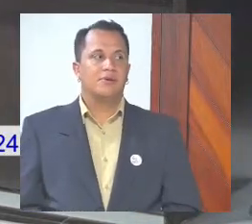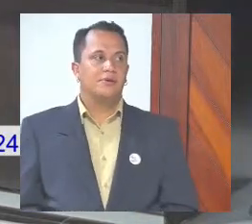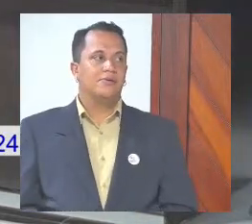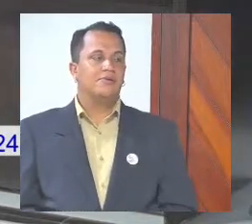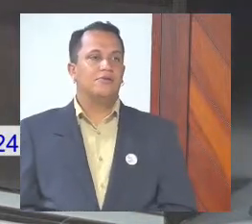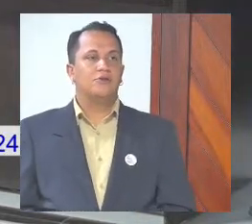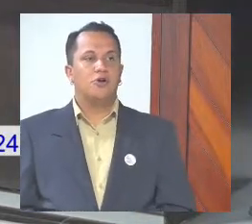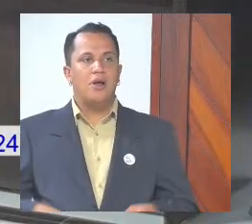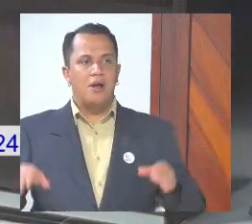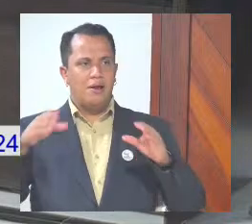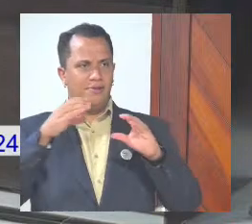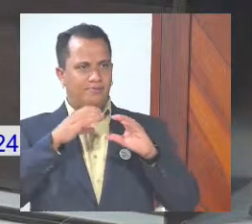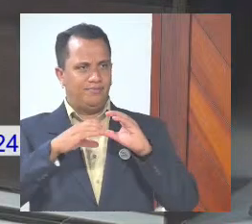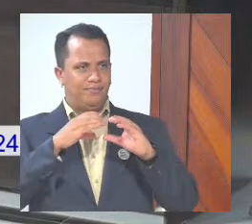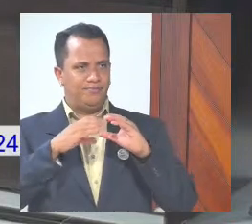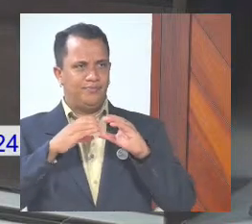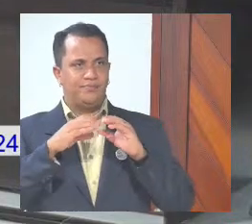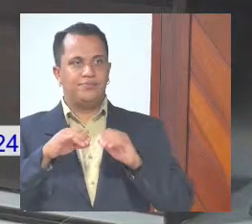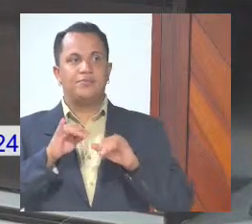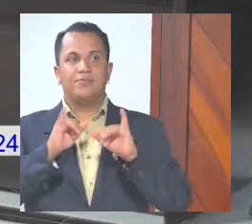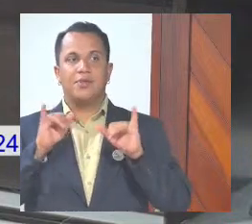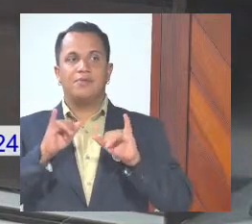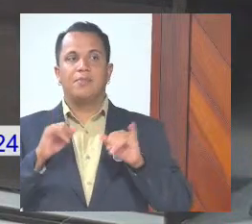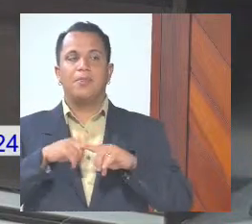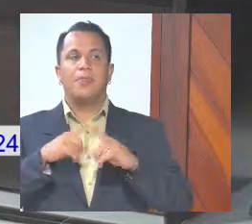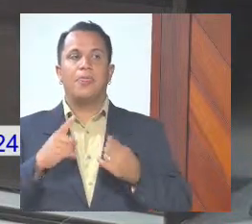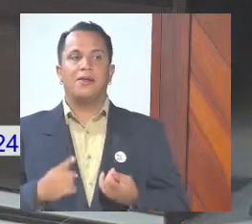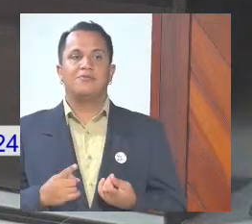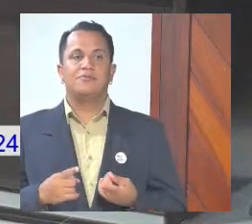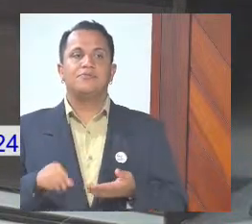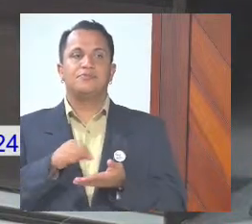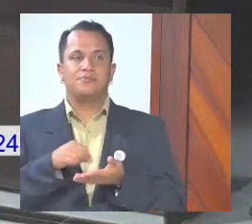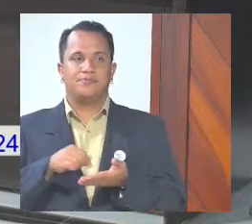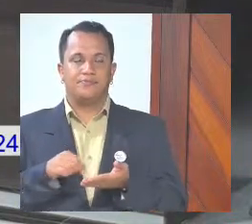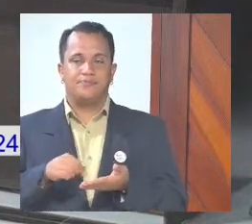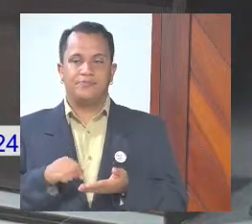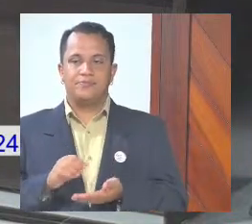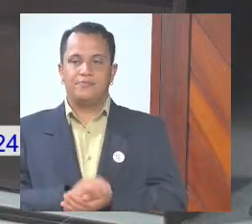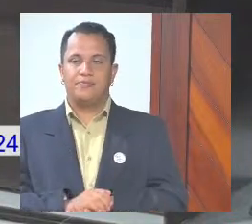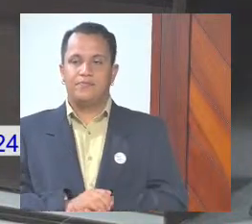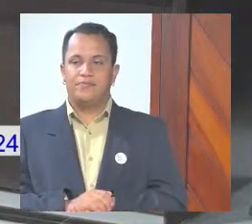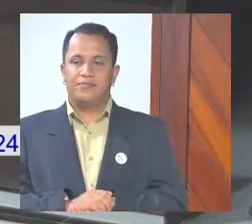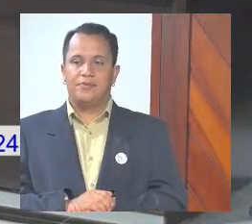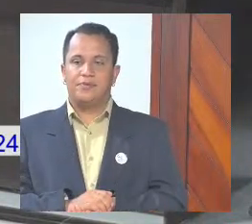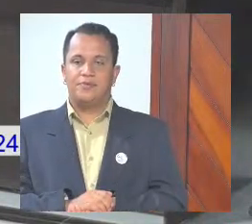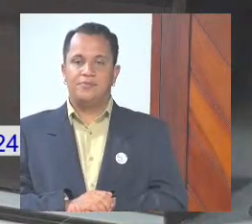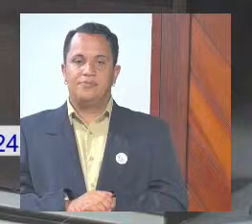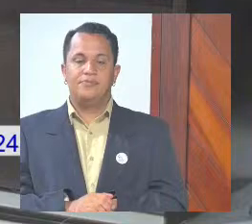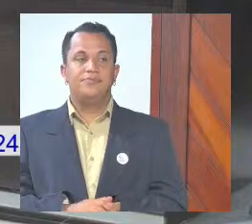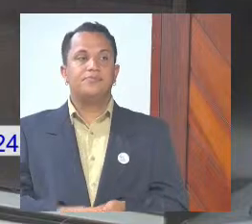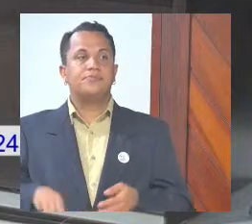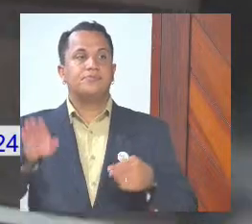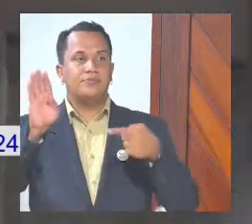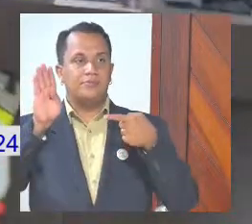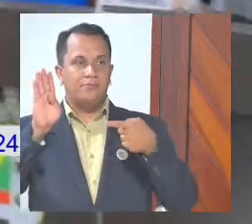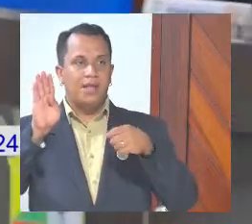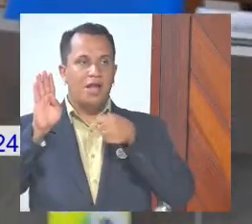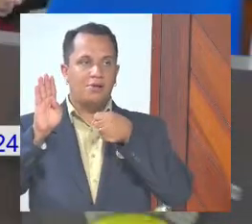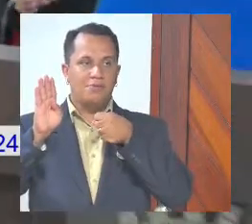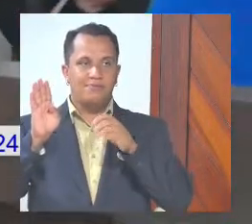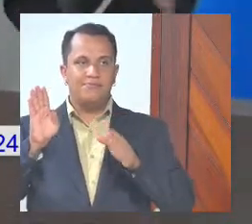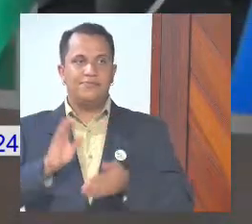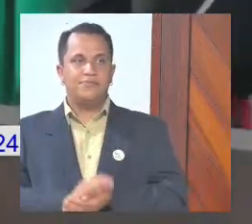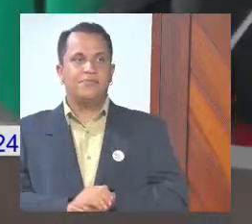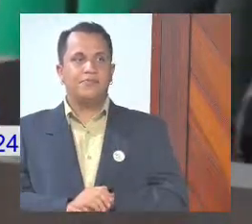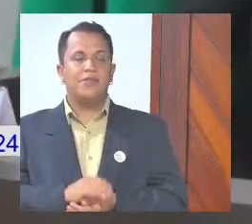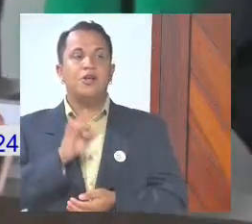Comunico todos os senhores vereadores, está aberta a inscrição A inscrição para o pequeno e grande expediente. É